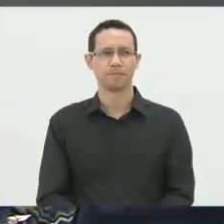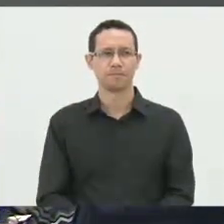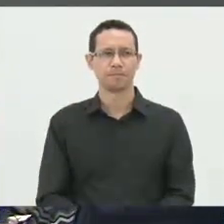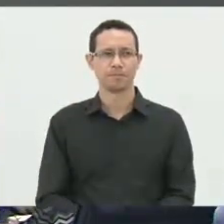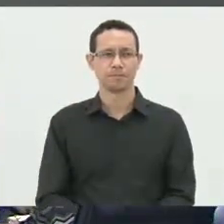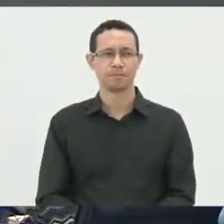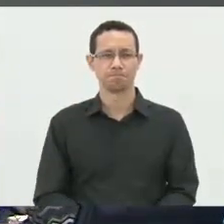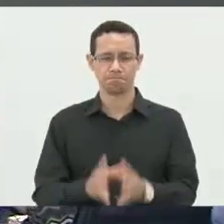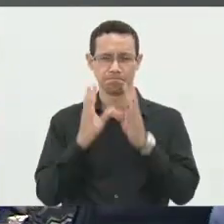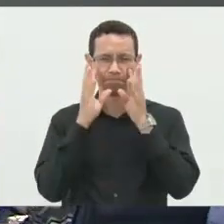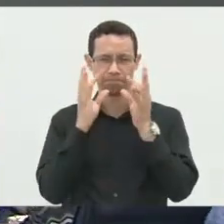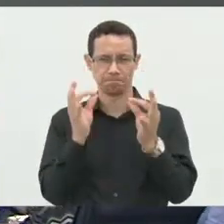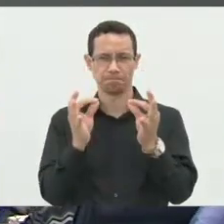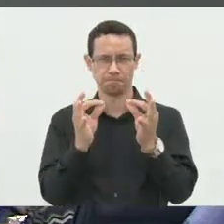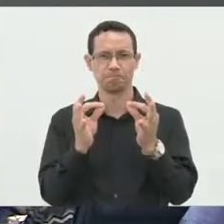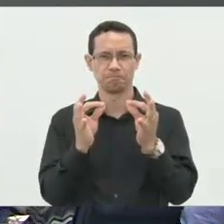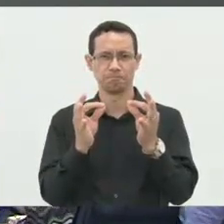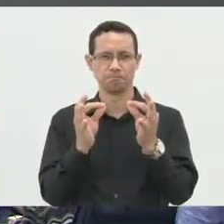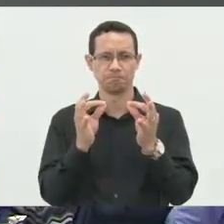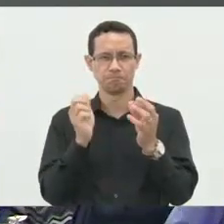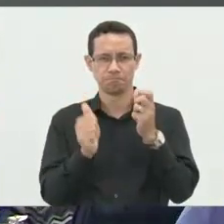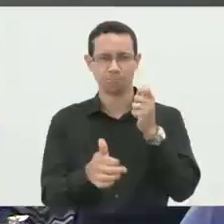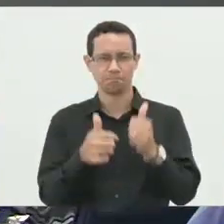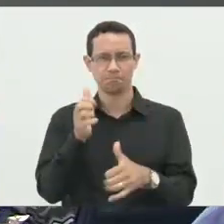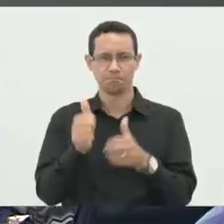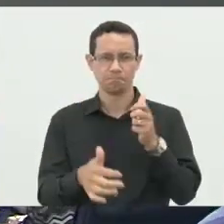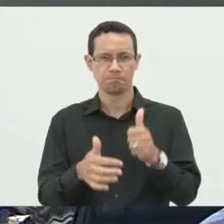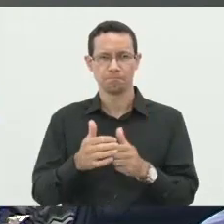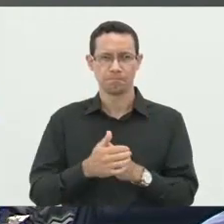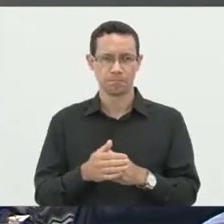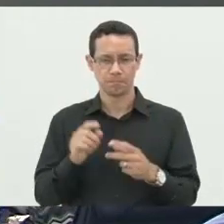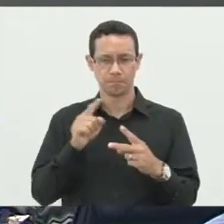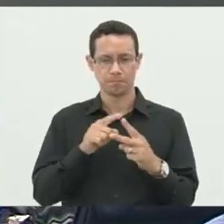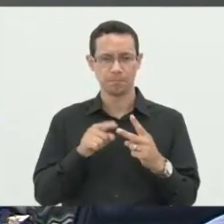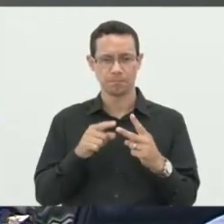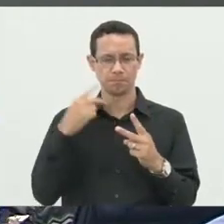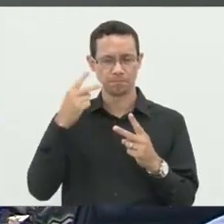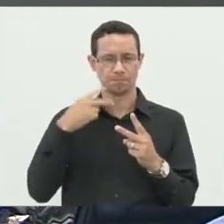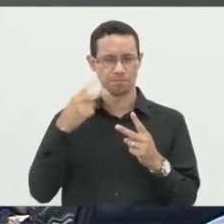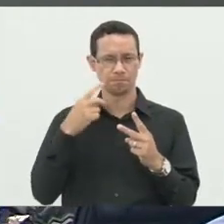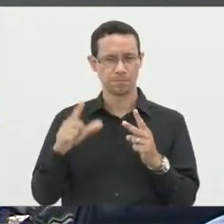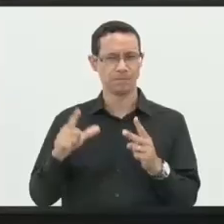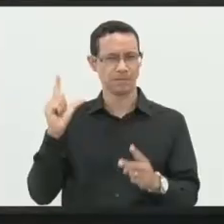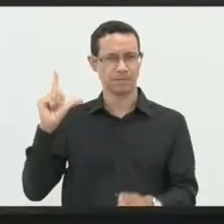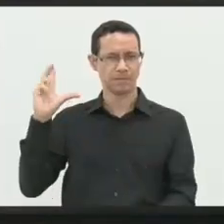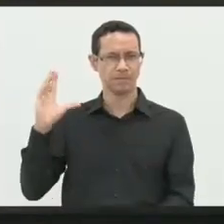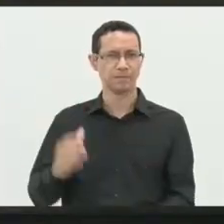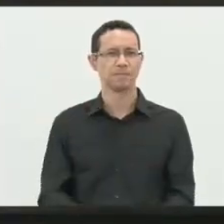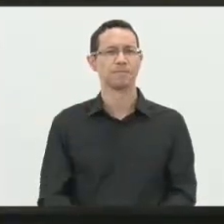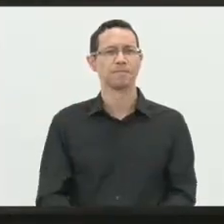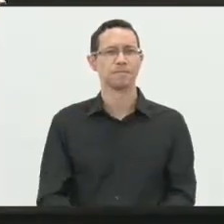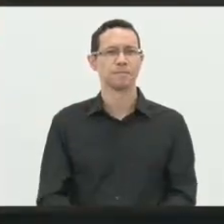aqui atentamente a fala do dos dois vereadores que me antecederam e